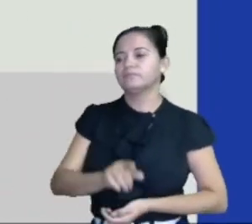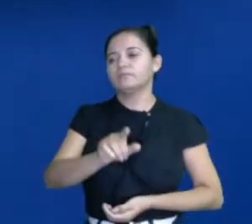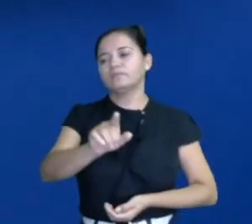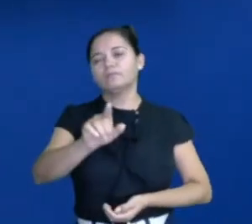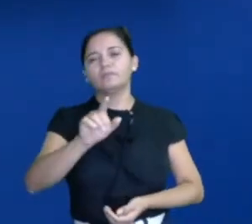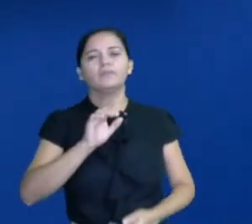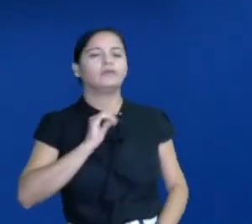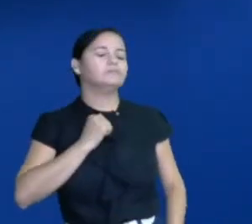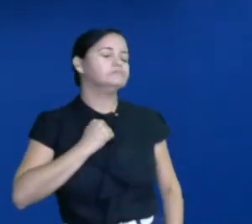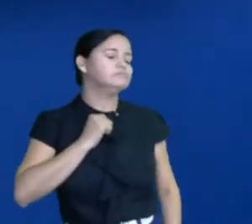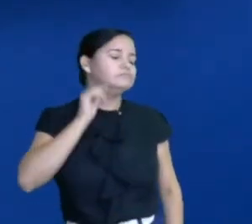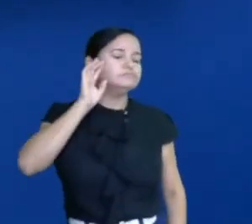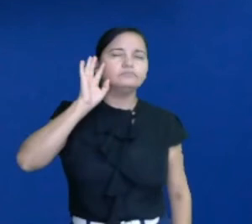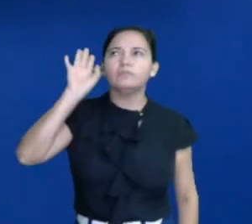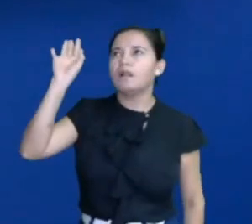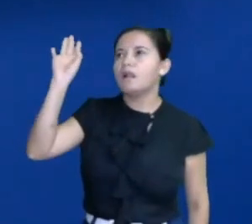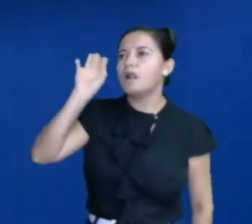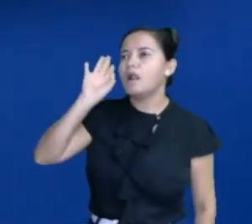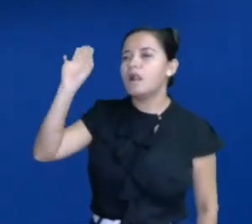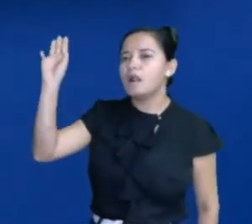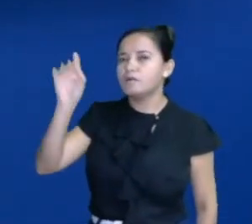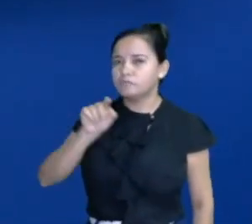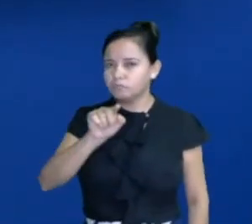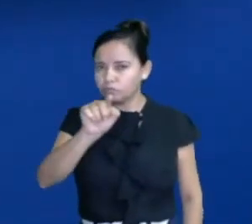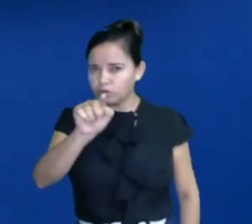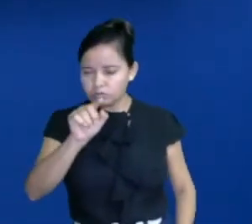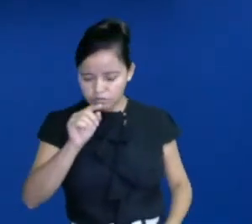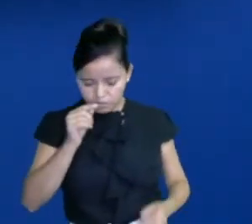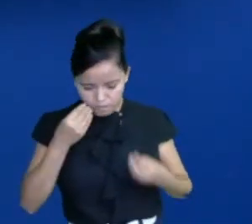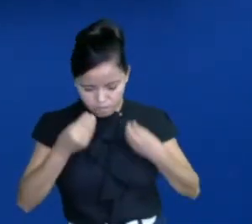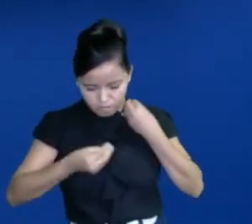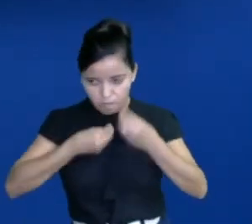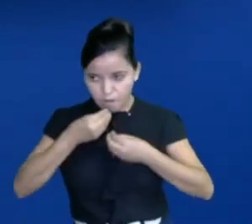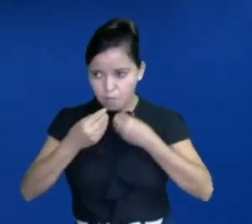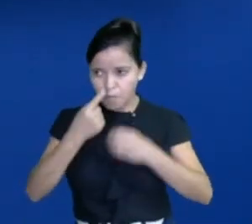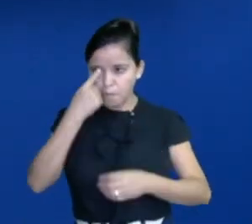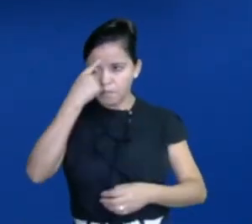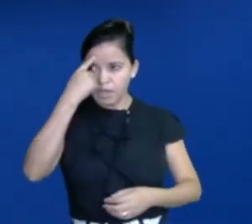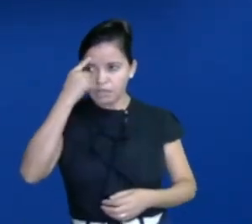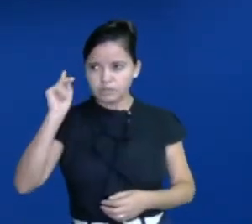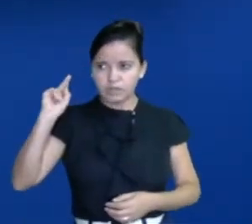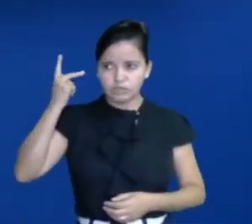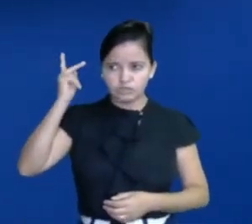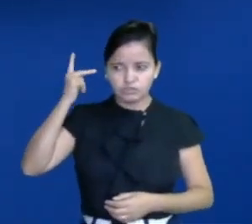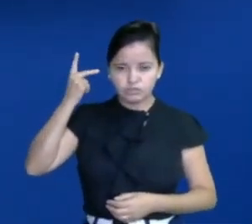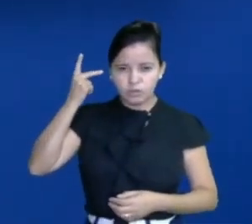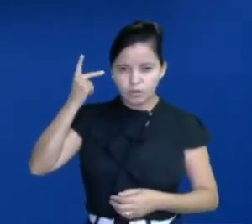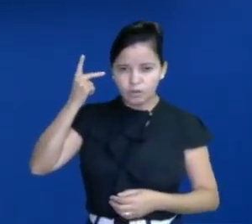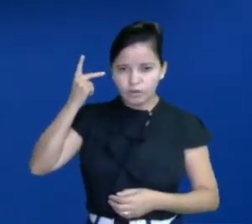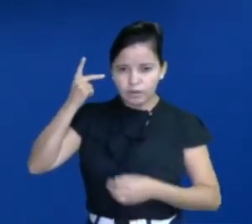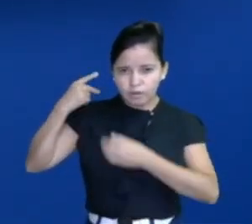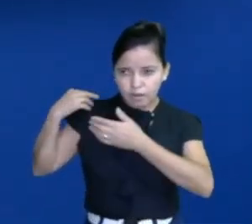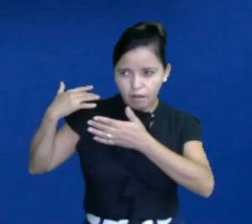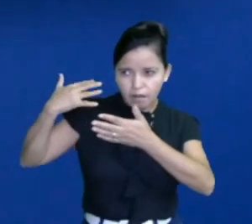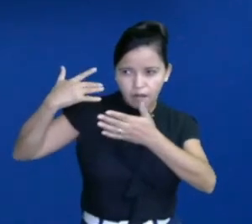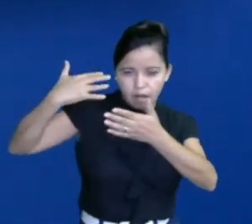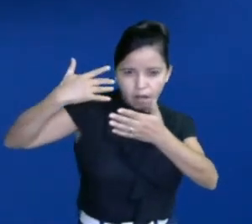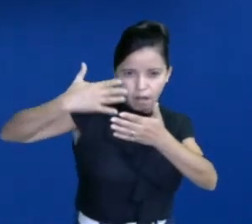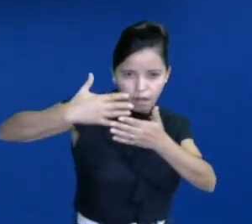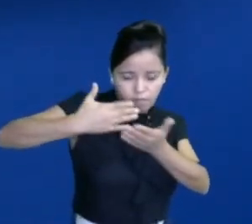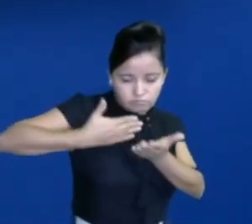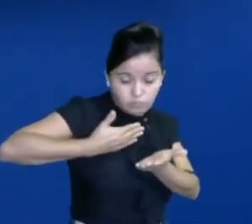refletir. Como você acha que a história acontece? A história acontece apenas a partir